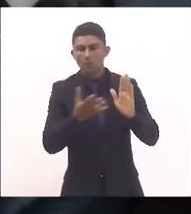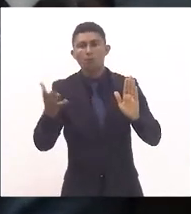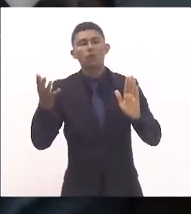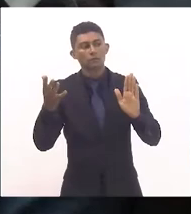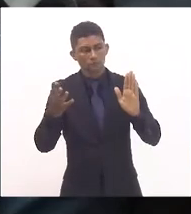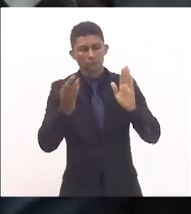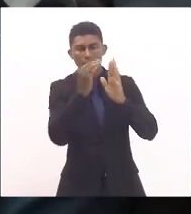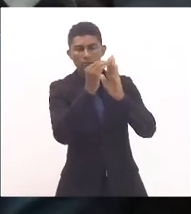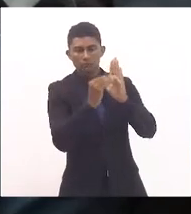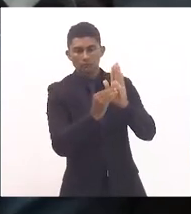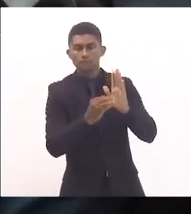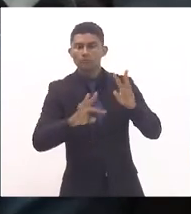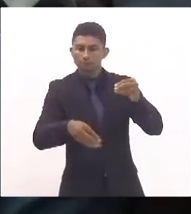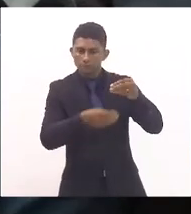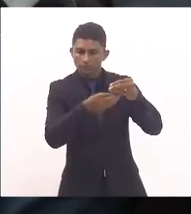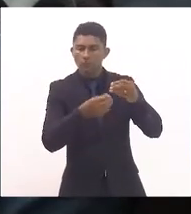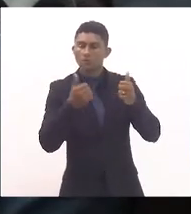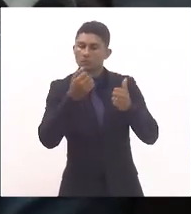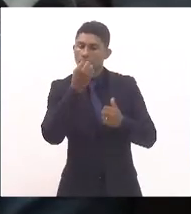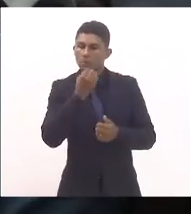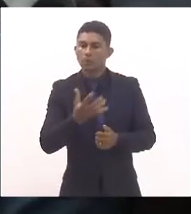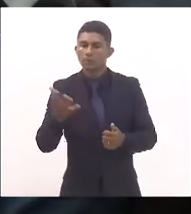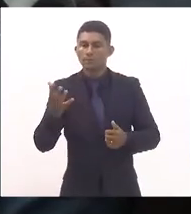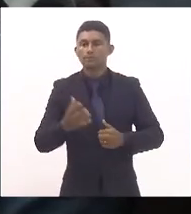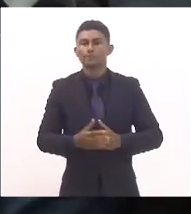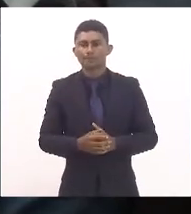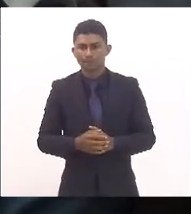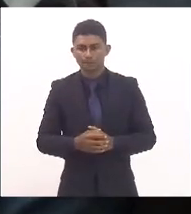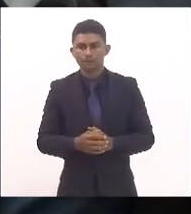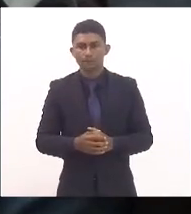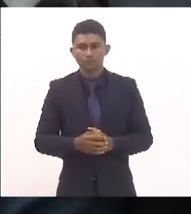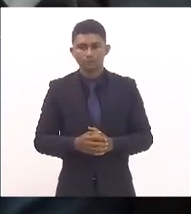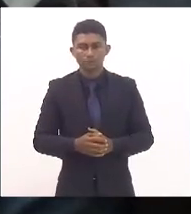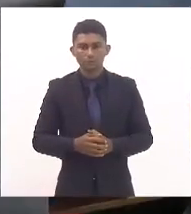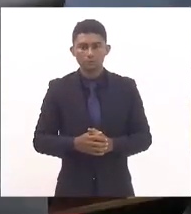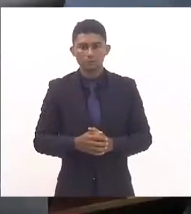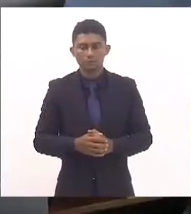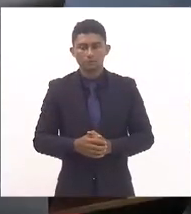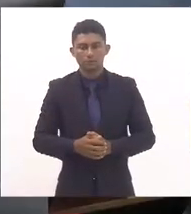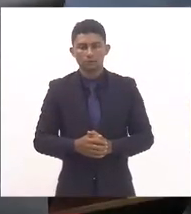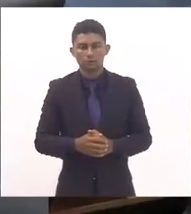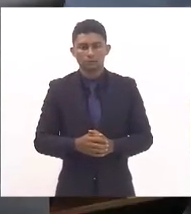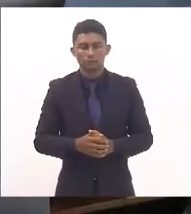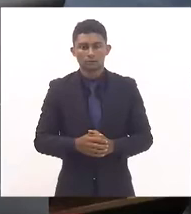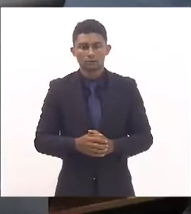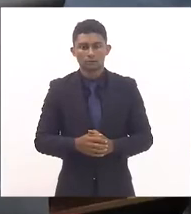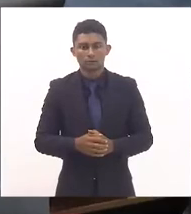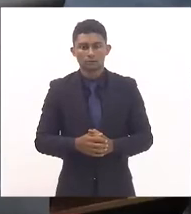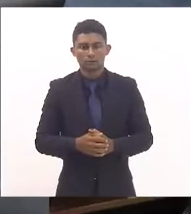CCJ, porém, acrescentando a emenda apresentada pela Comissão de Educação.